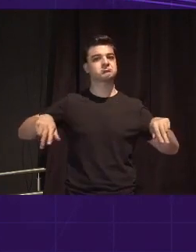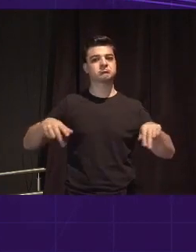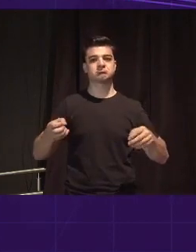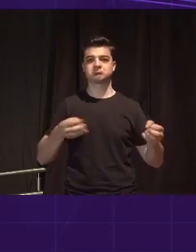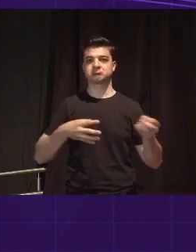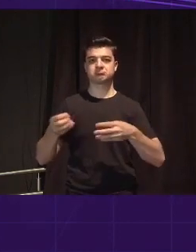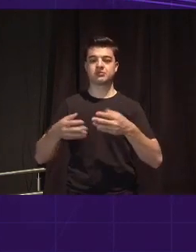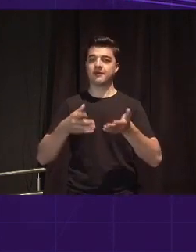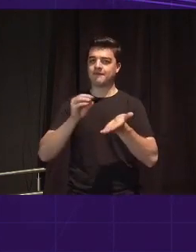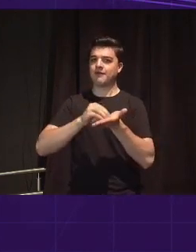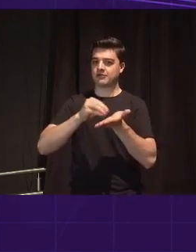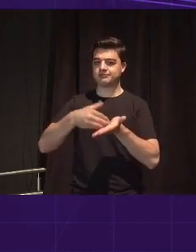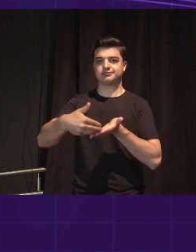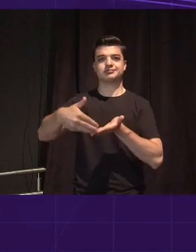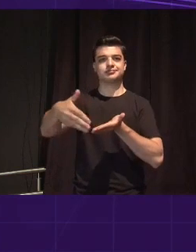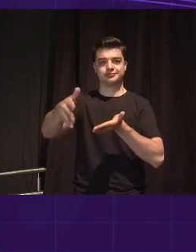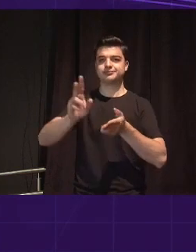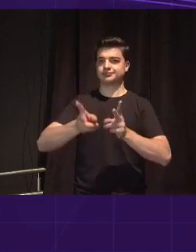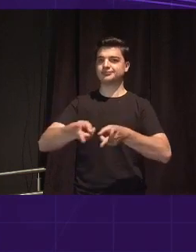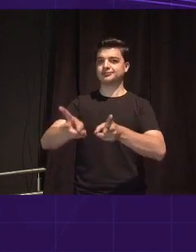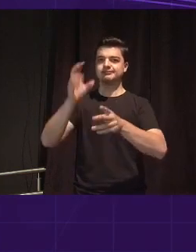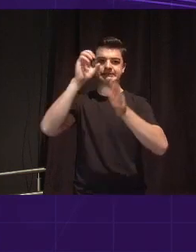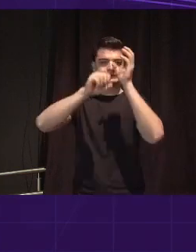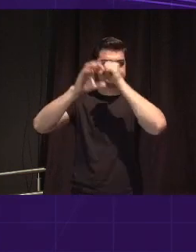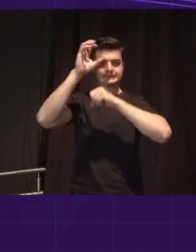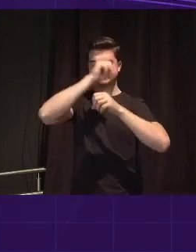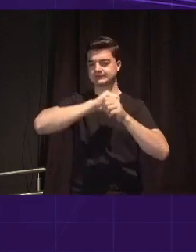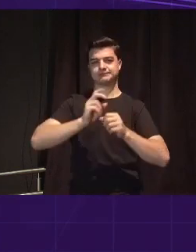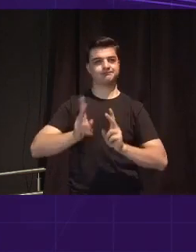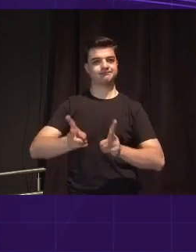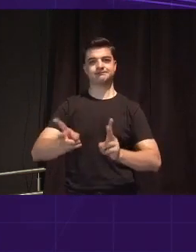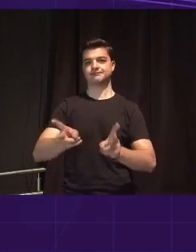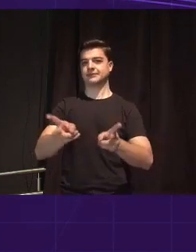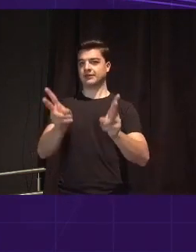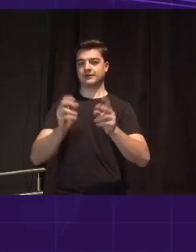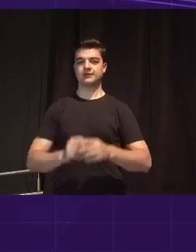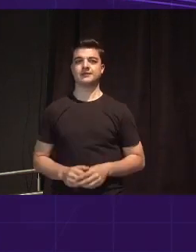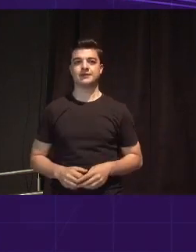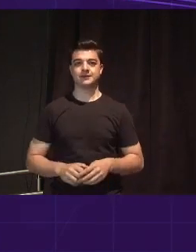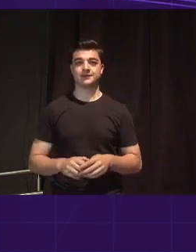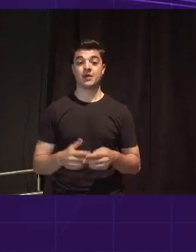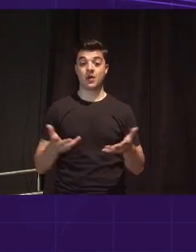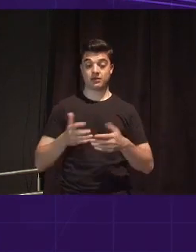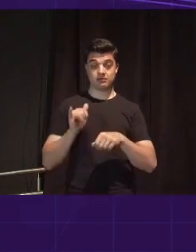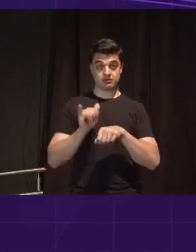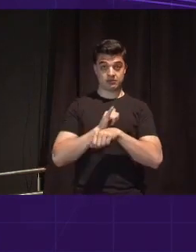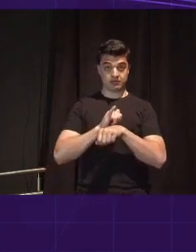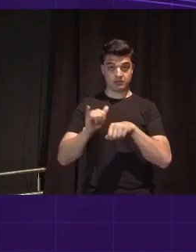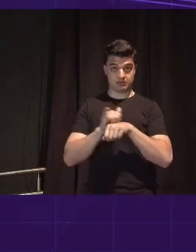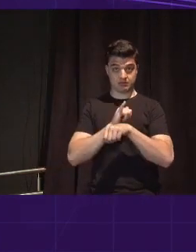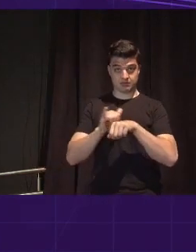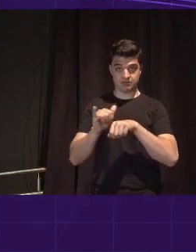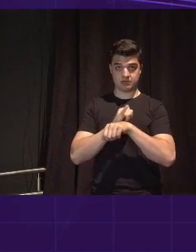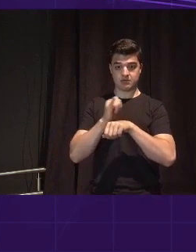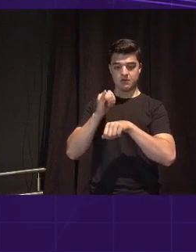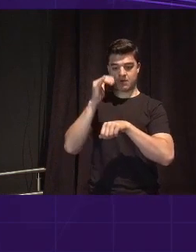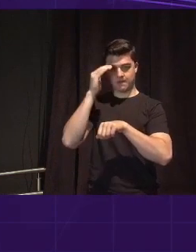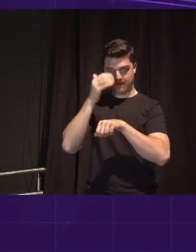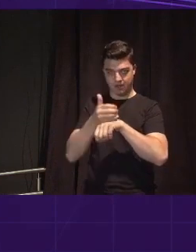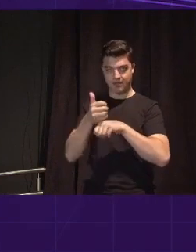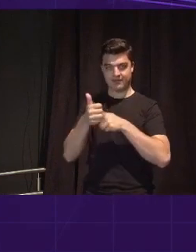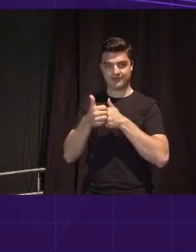frente, né? E aí, assim, Agile Coach estão tocando a estratégia, né? Talvez muitos de